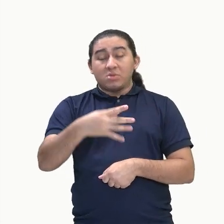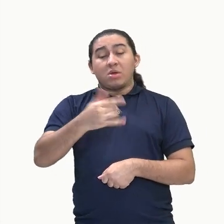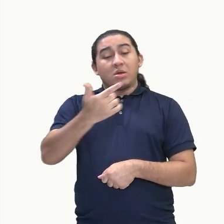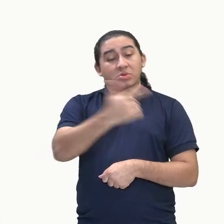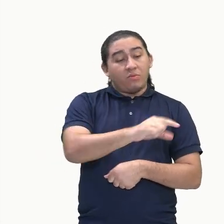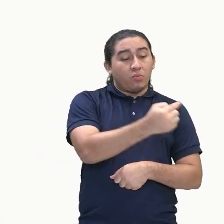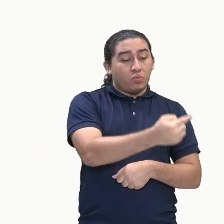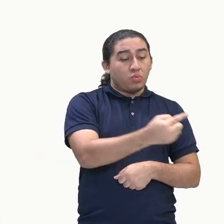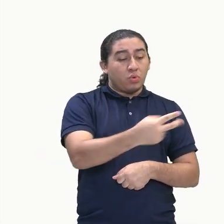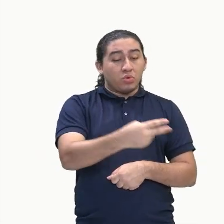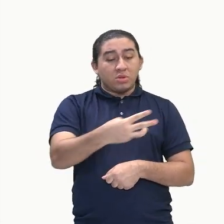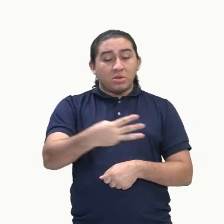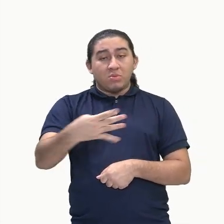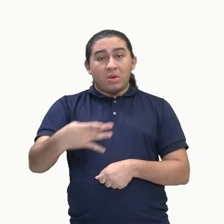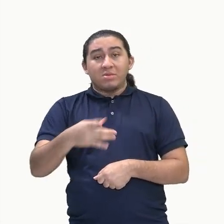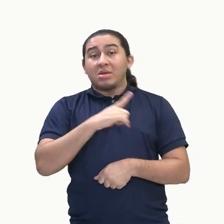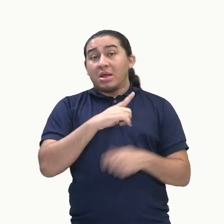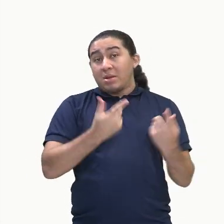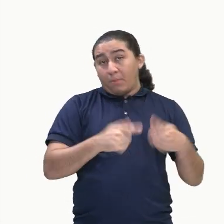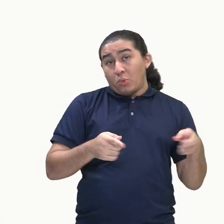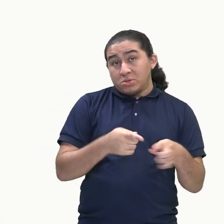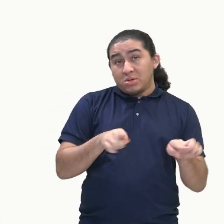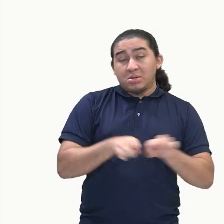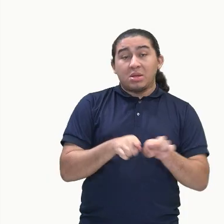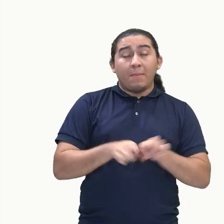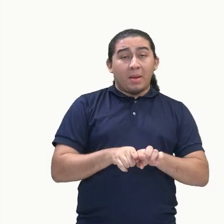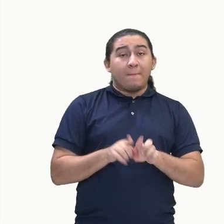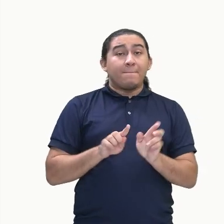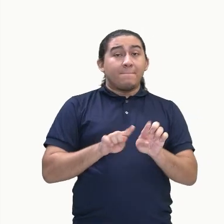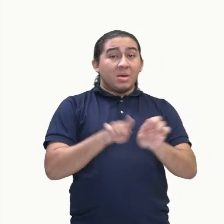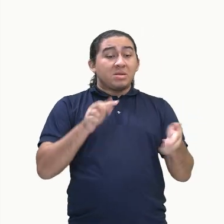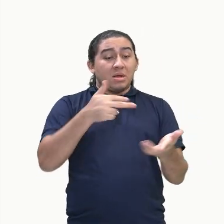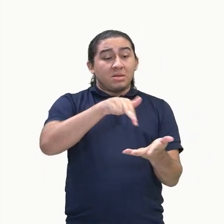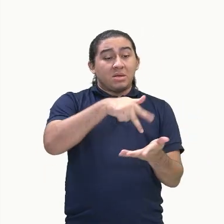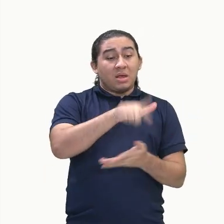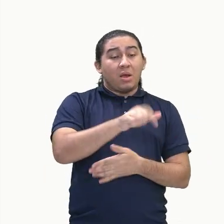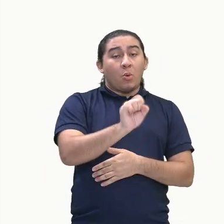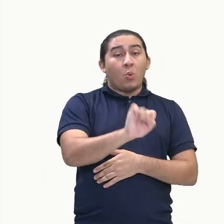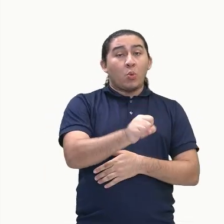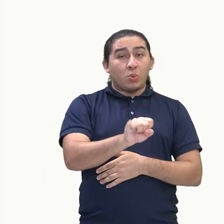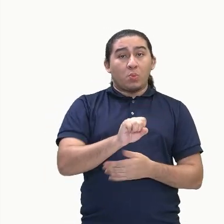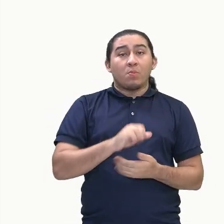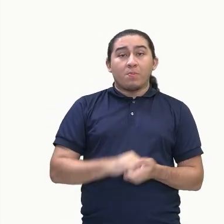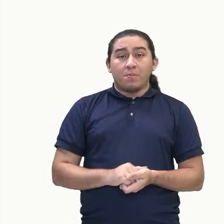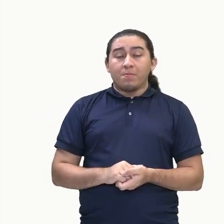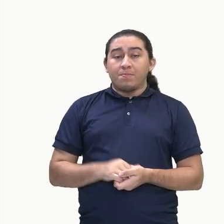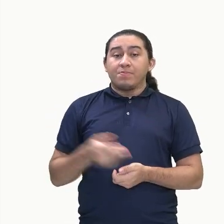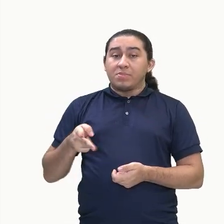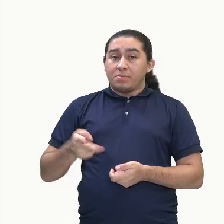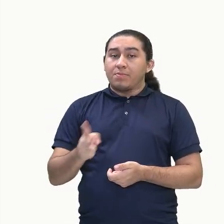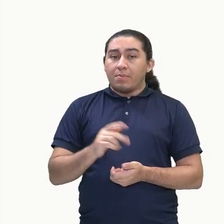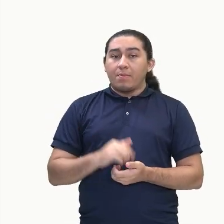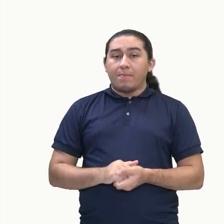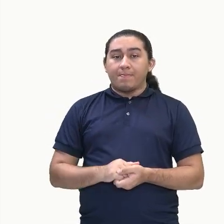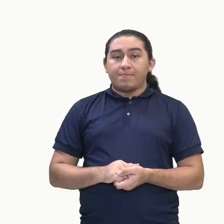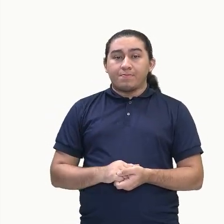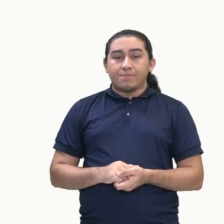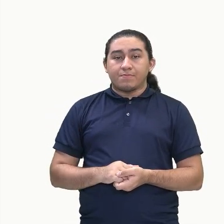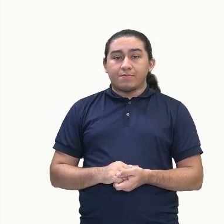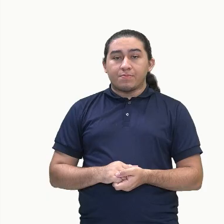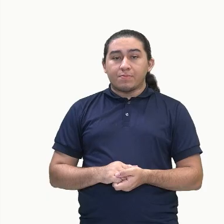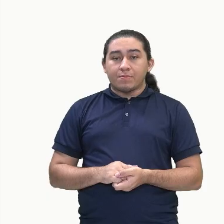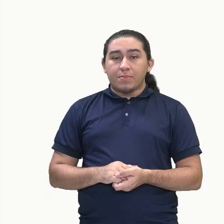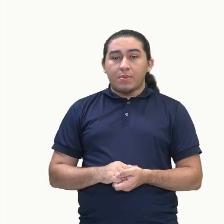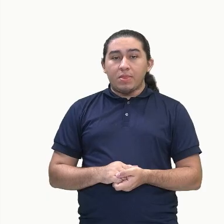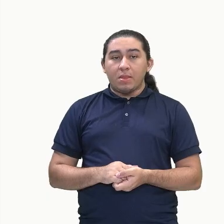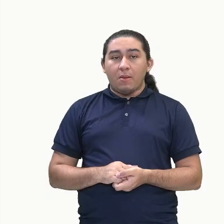por isso que a gente diz que na dança a gente conta até 8. Seguindo, então, vamos perceber